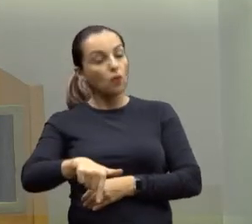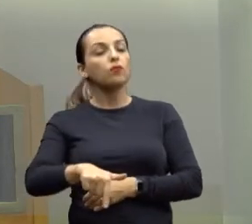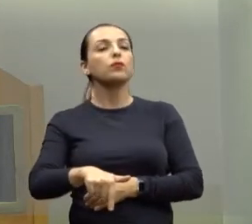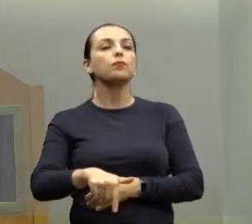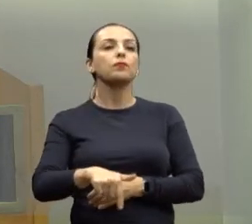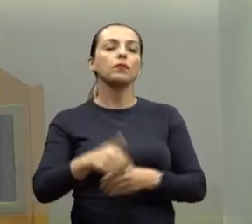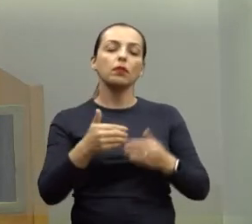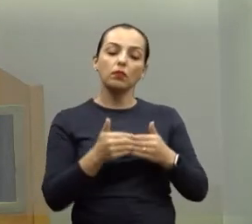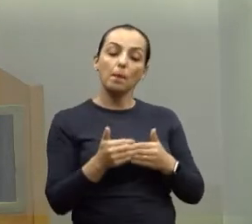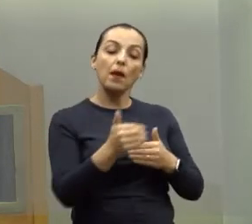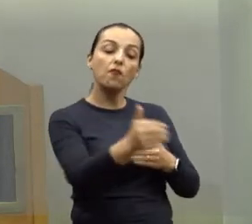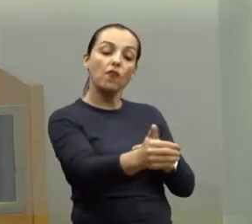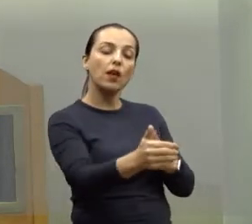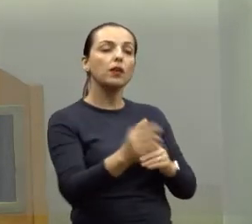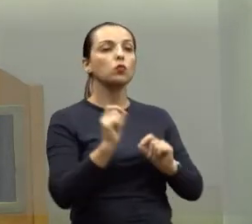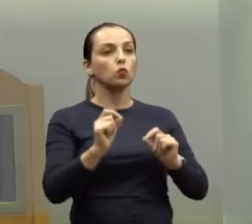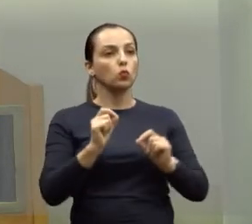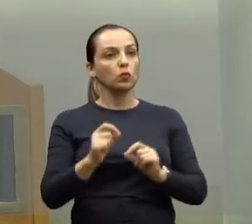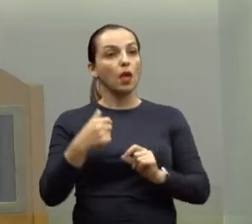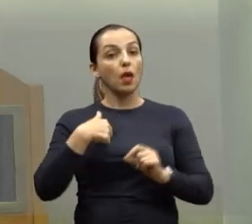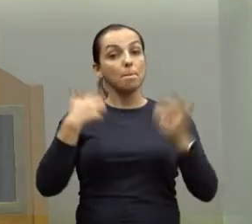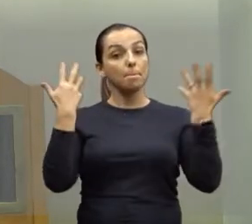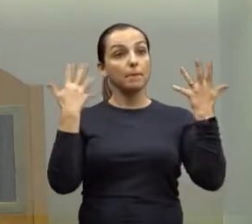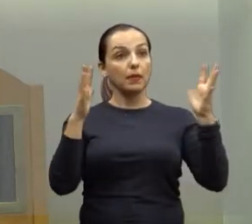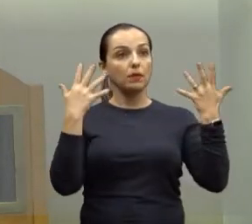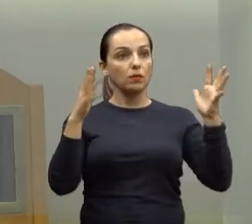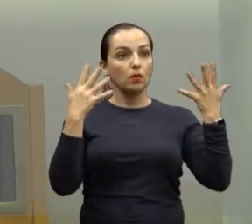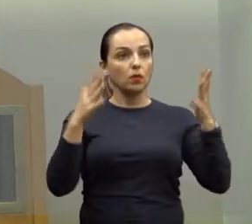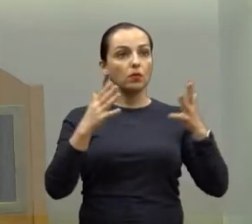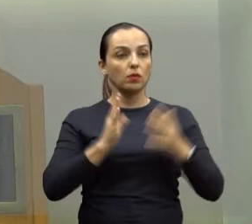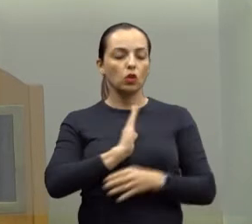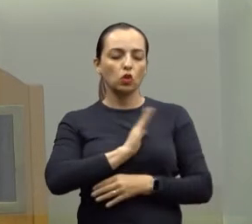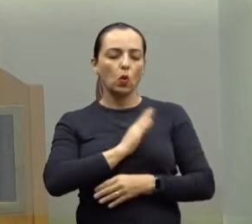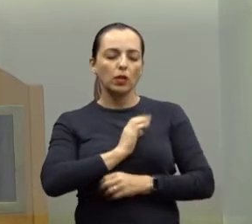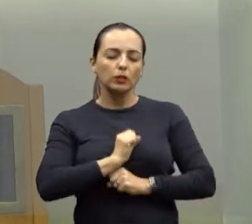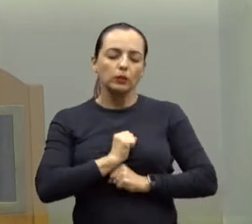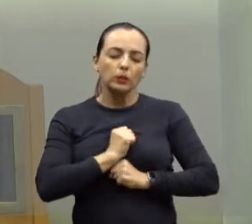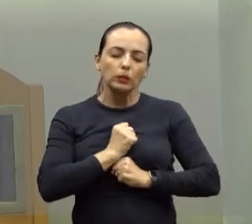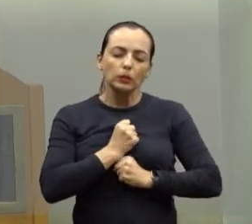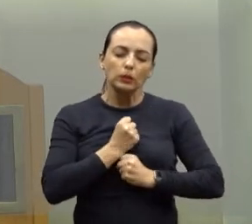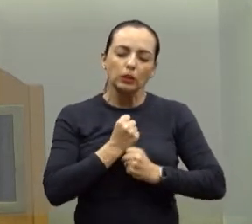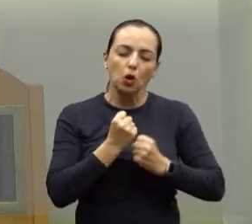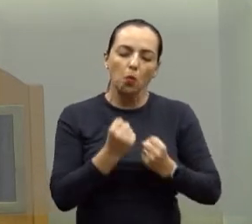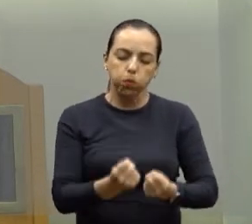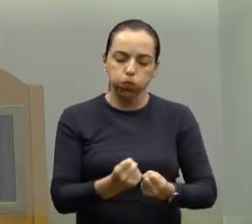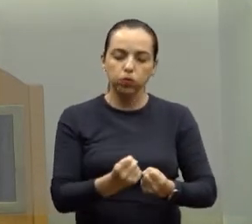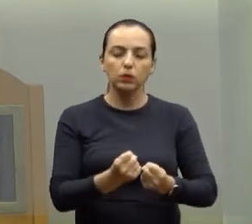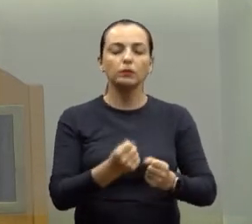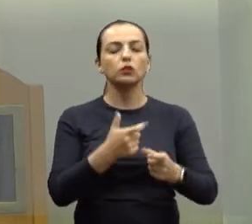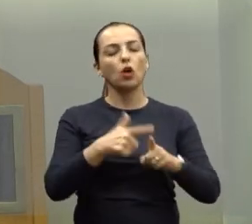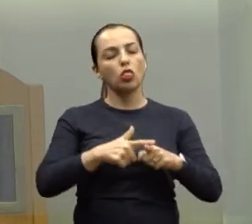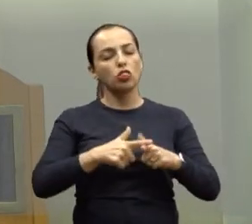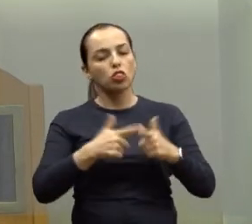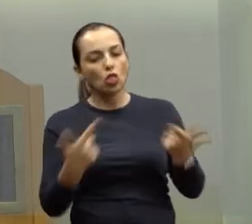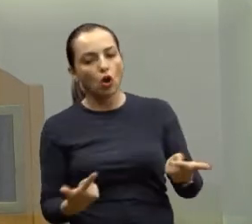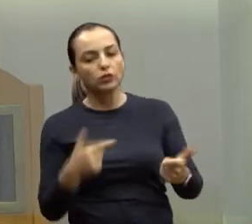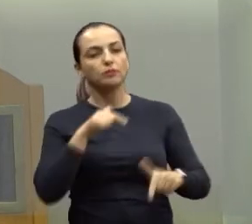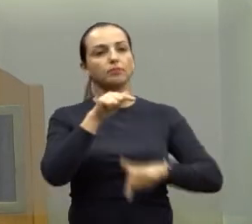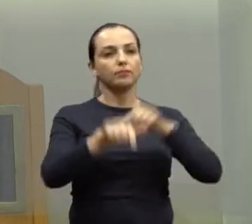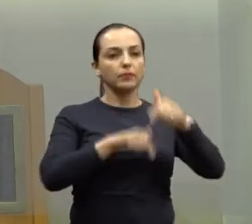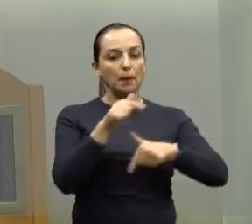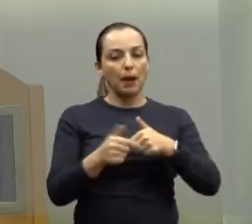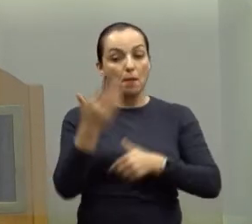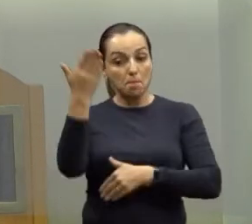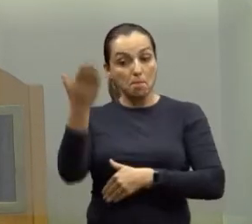daí para frente eu queria parabenizar do fundo do coração desejar toda a sorte muito trabalho para